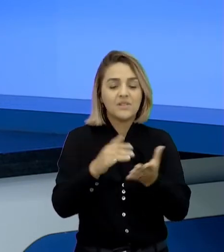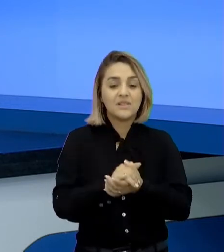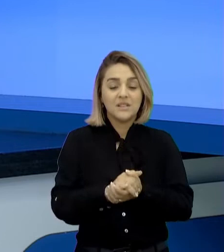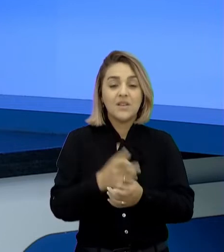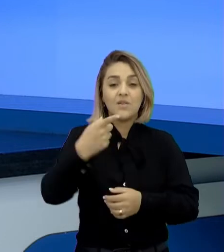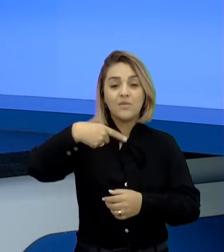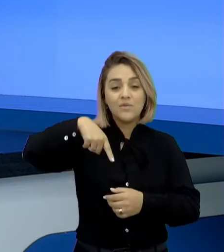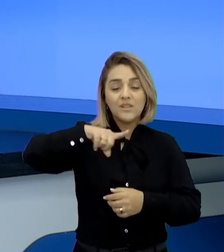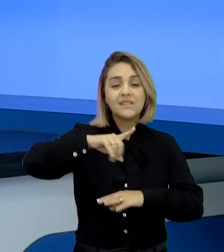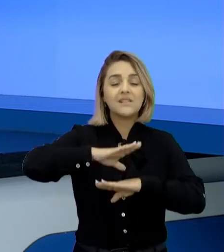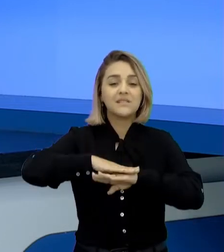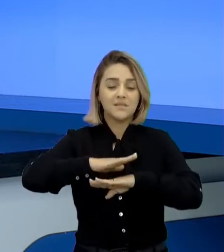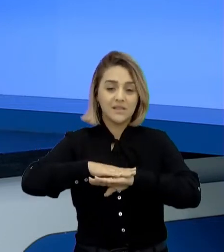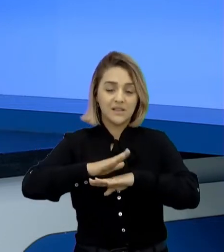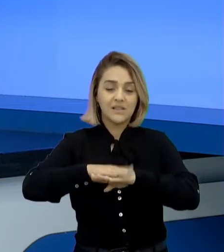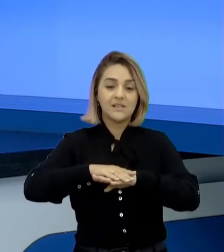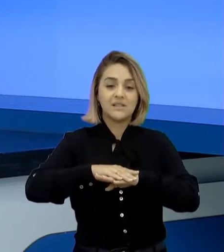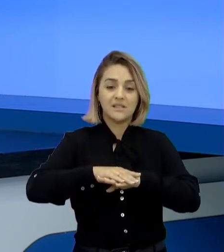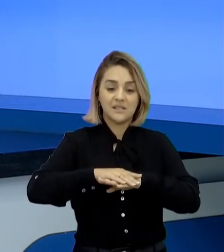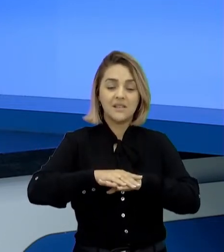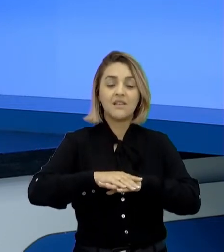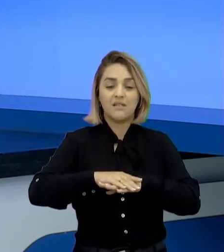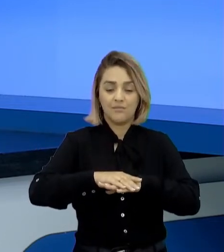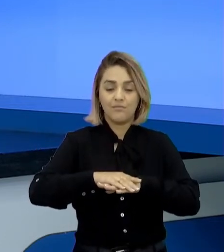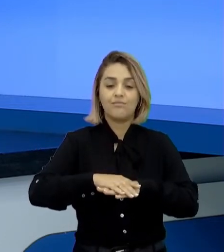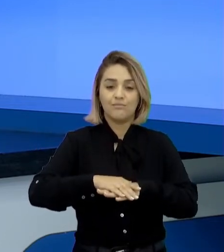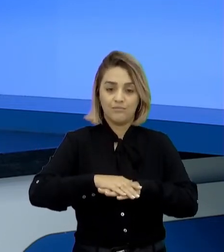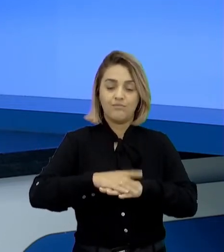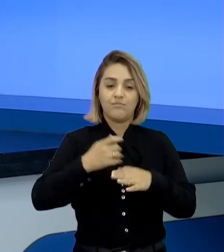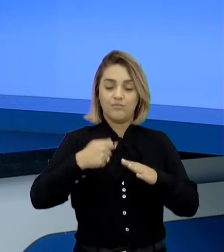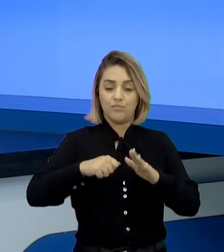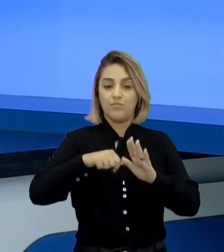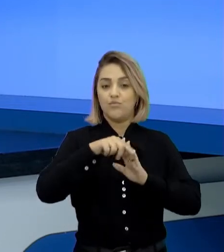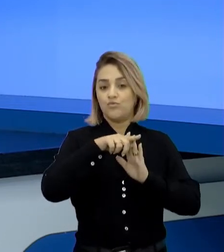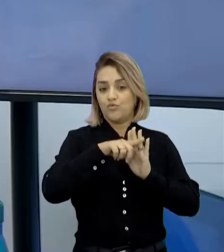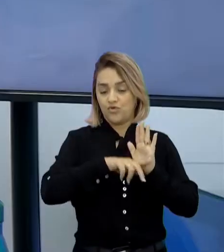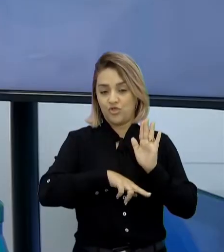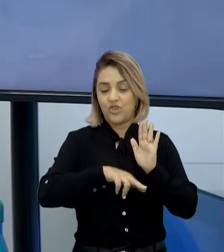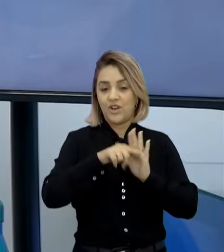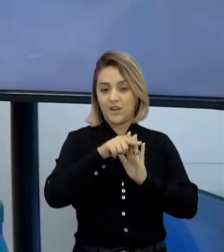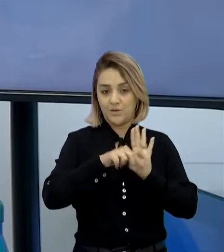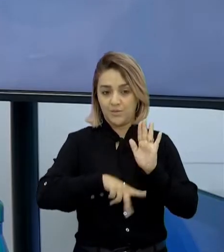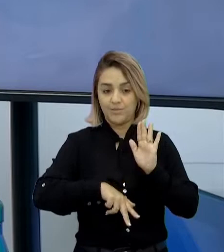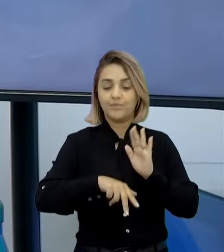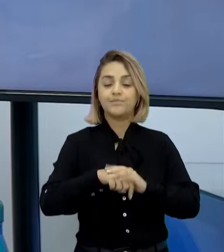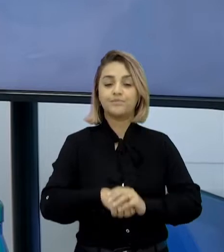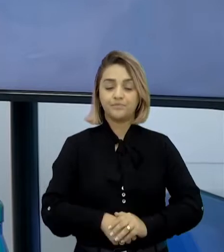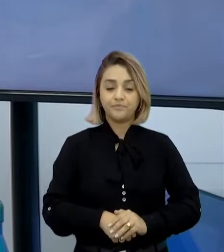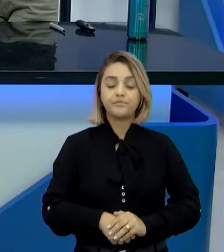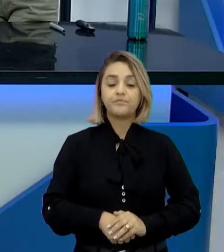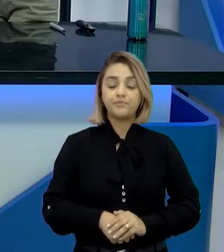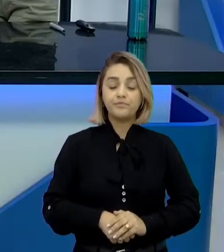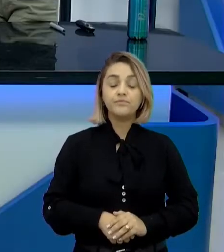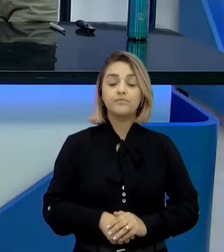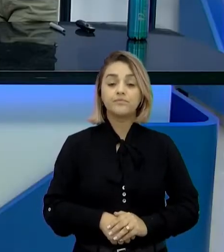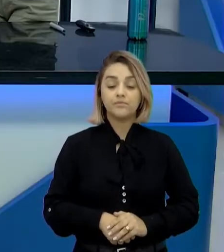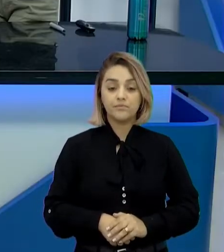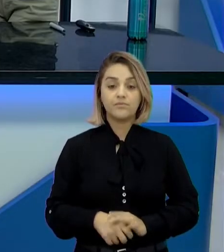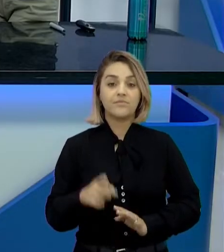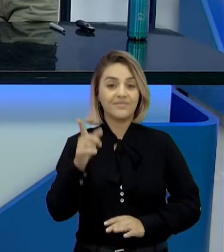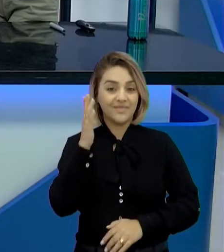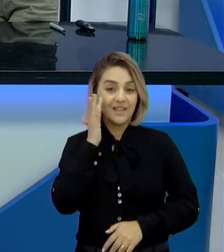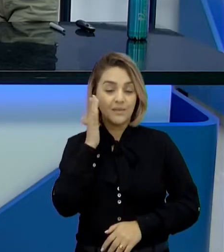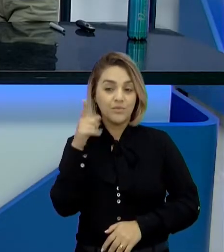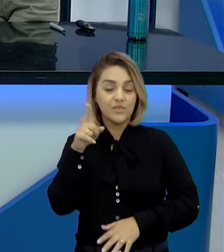num gênero específico, mas revisar um texto é sempre preciso, né? Porque a gente sabe que também eles gostam de fazer um